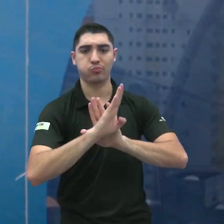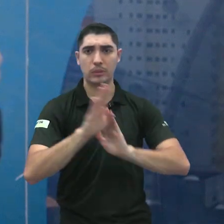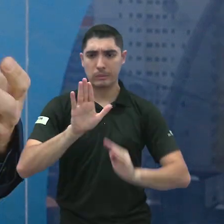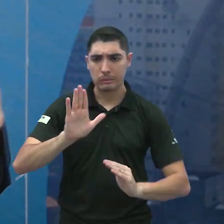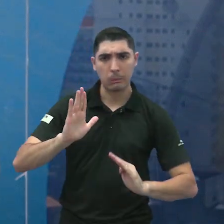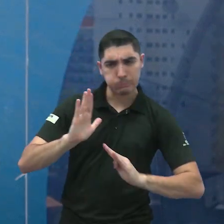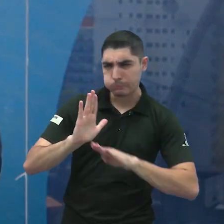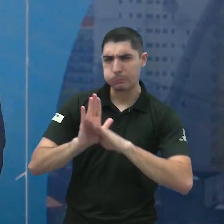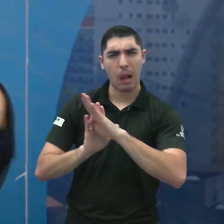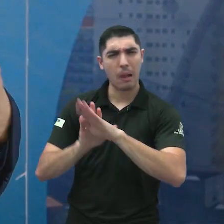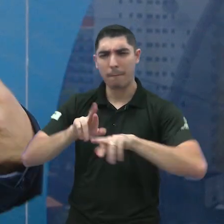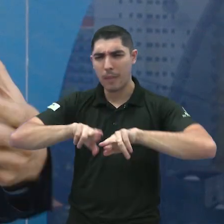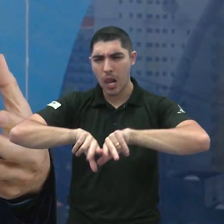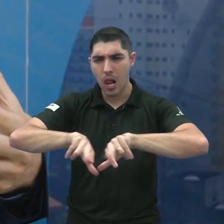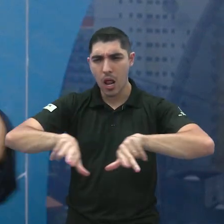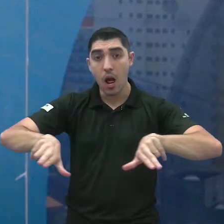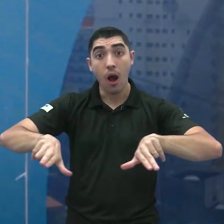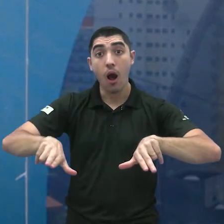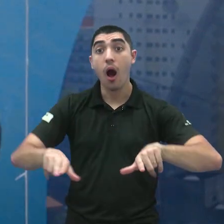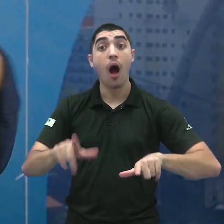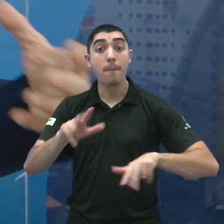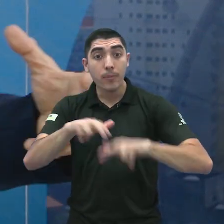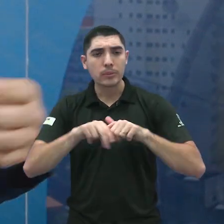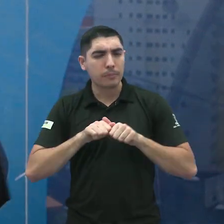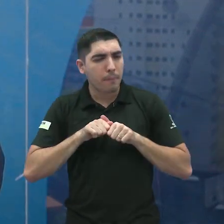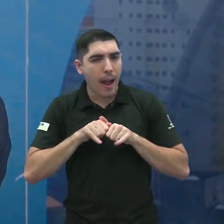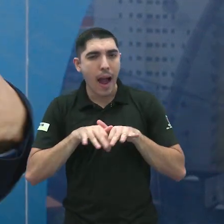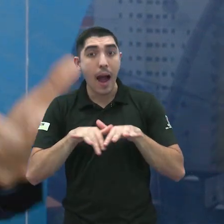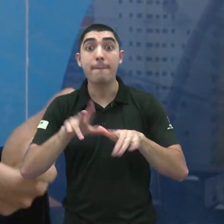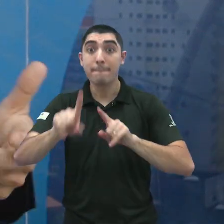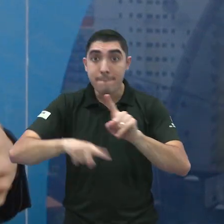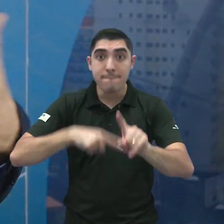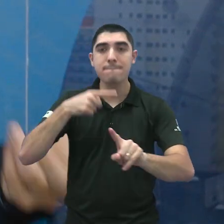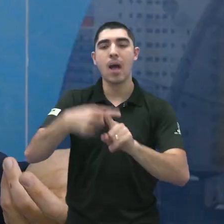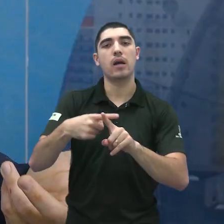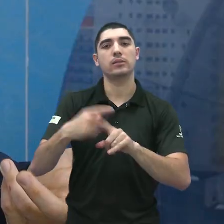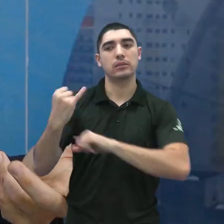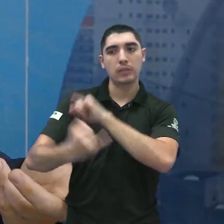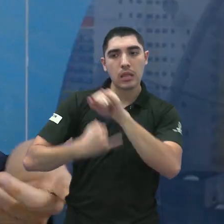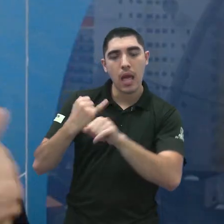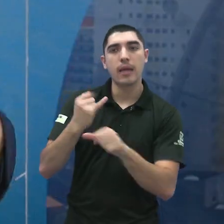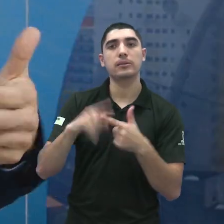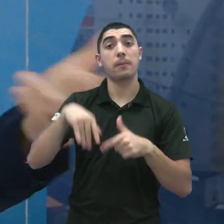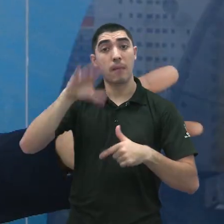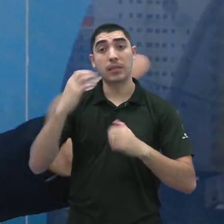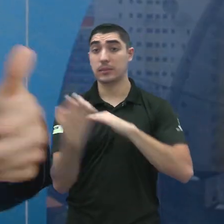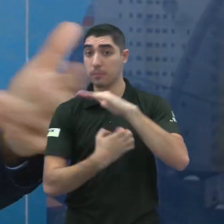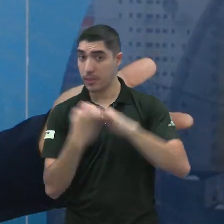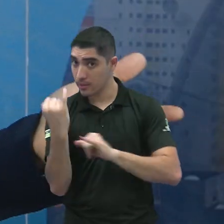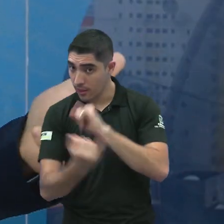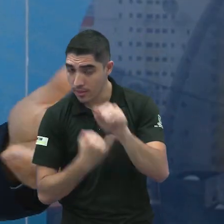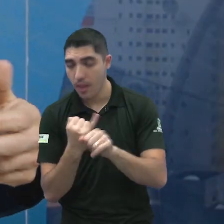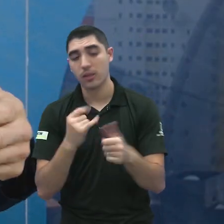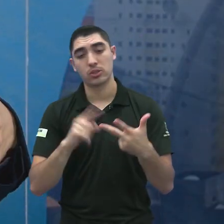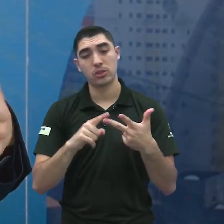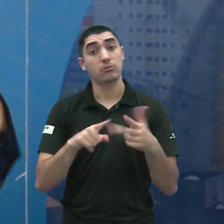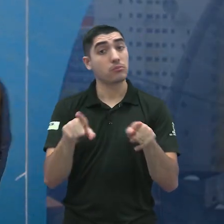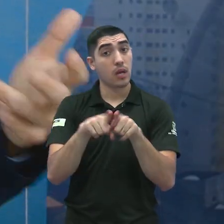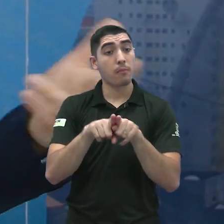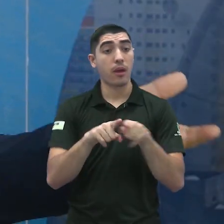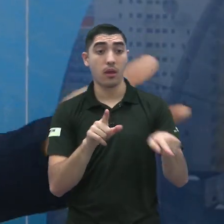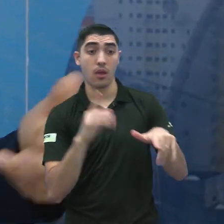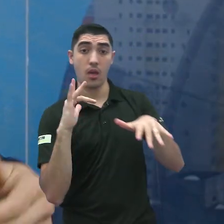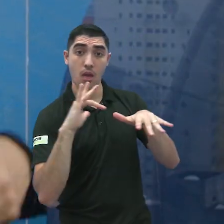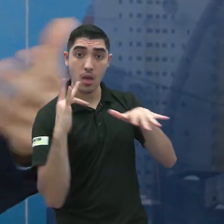nicho, obviamente, que também vai dar uma difusão de rede. Então, quanto maior, mais forte vai ficando. É o efeito que aconteceu, um efeito com algumas